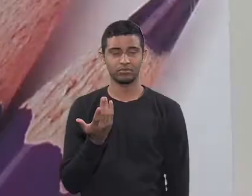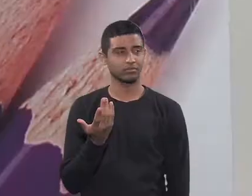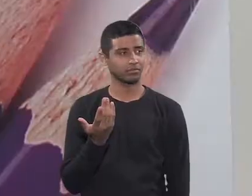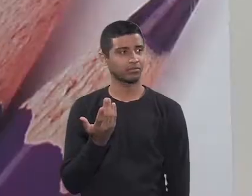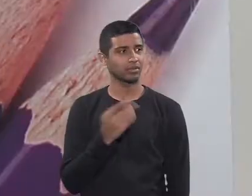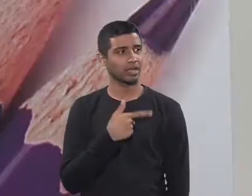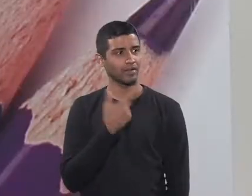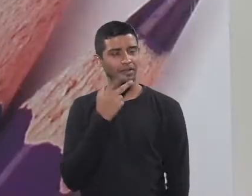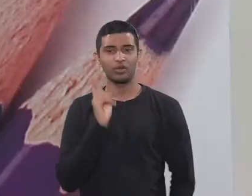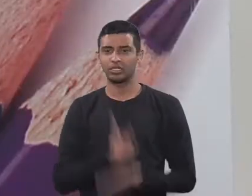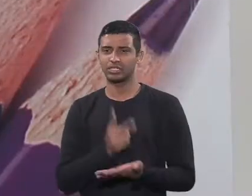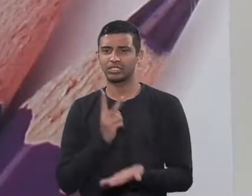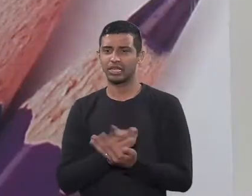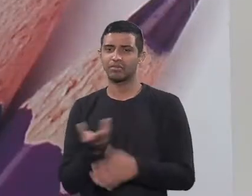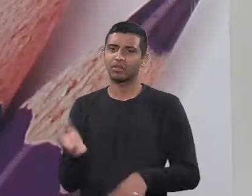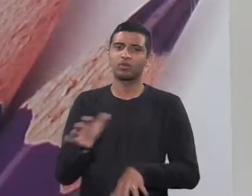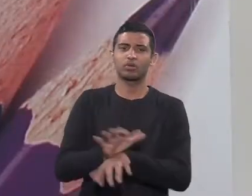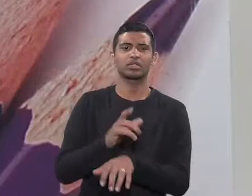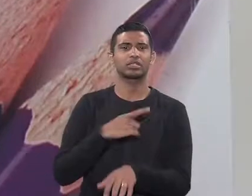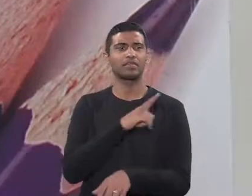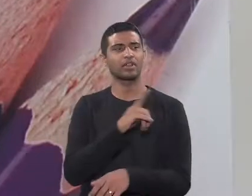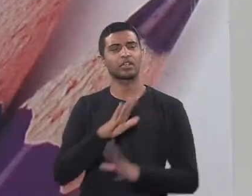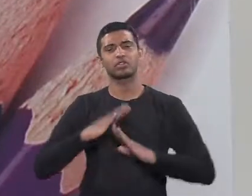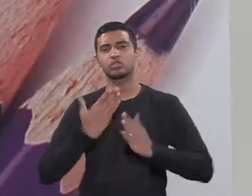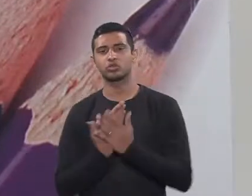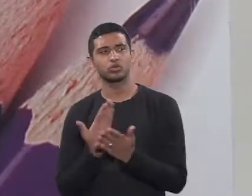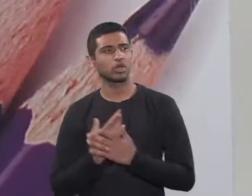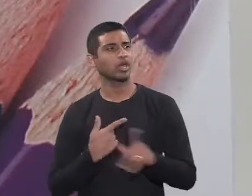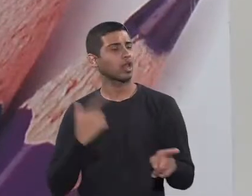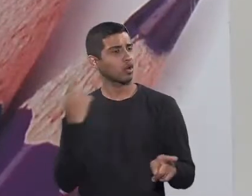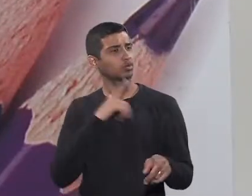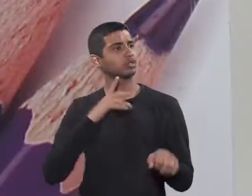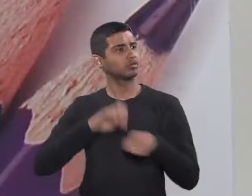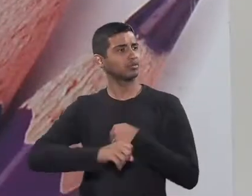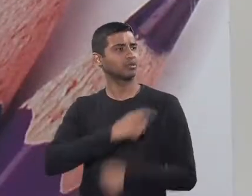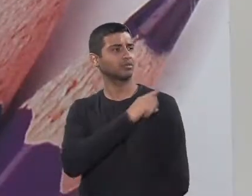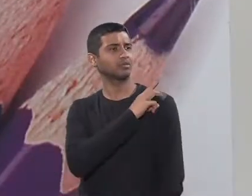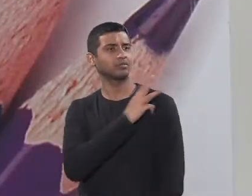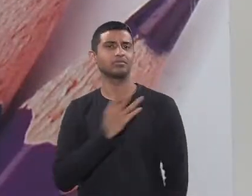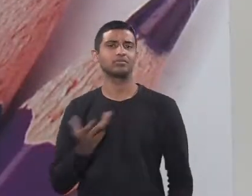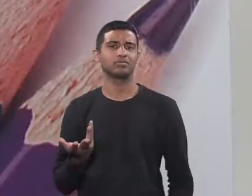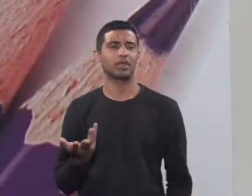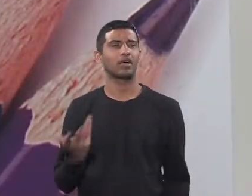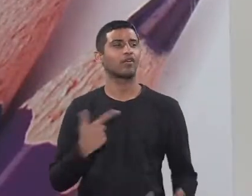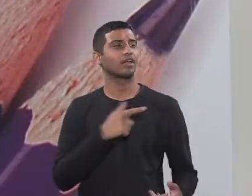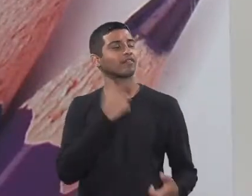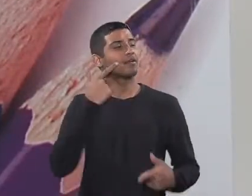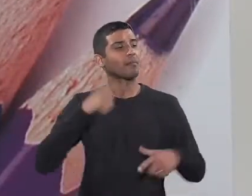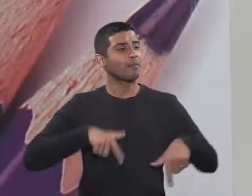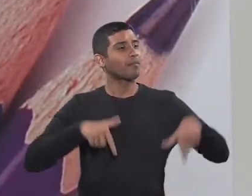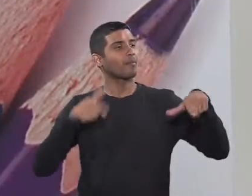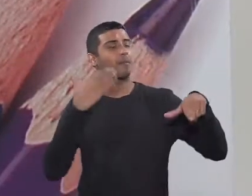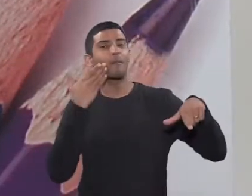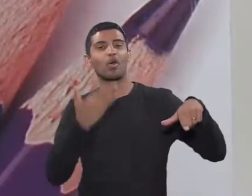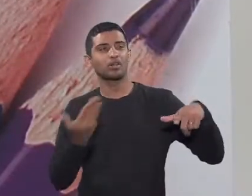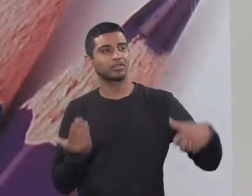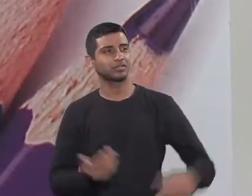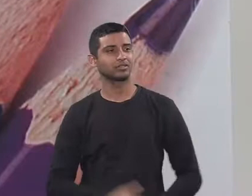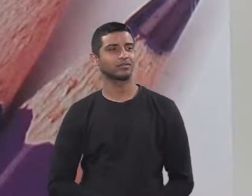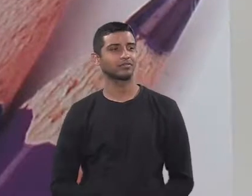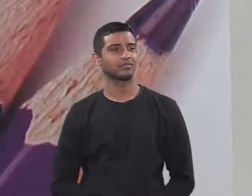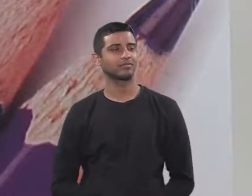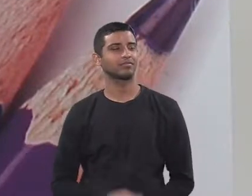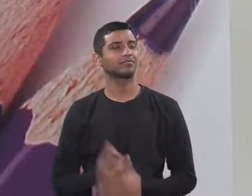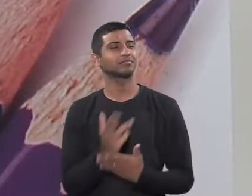o tempo todo falando aqui da inclusão que ela teve na escola. Bárbara concluiu o 2º grau. E agora eu vou pedir para vocês mostrarem